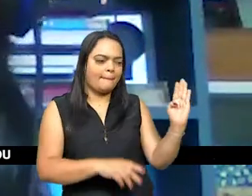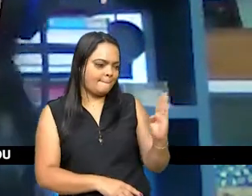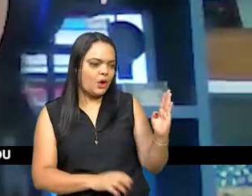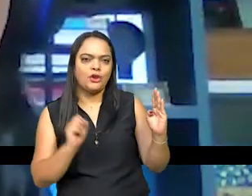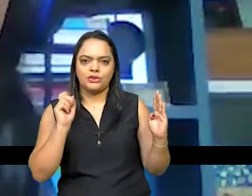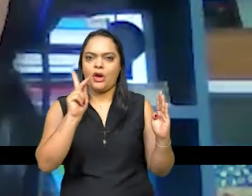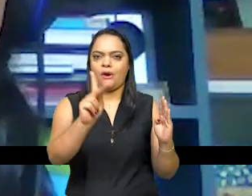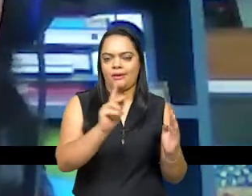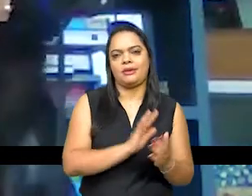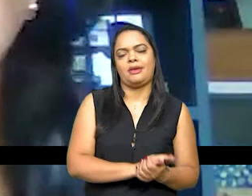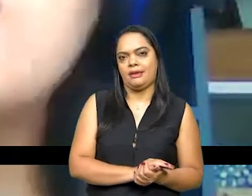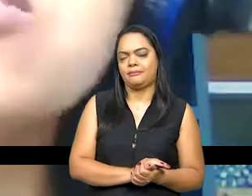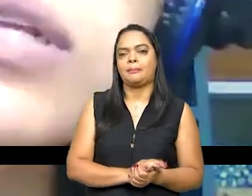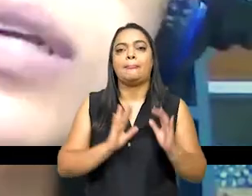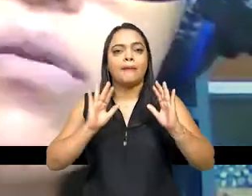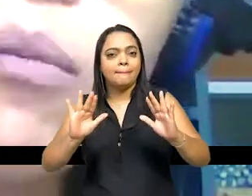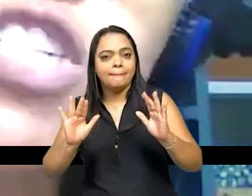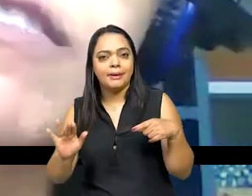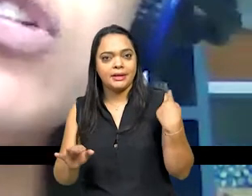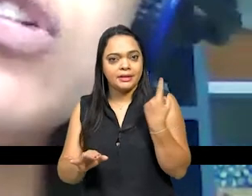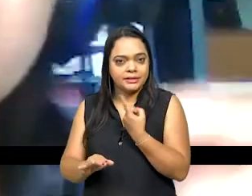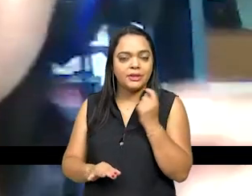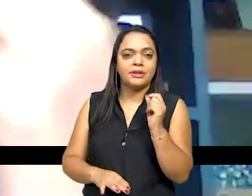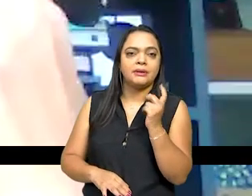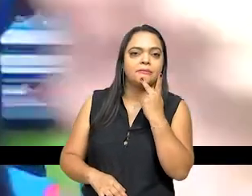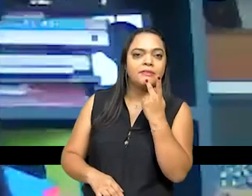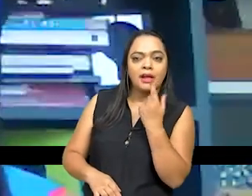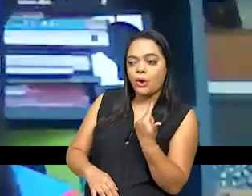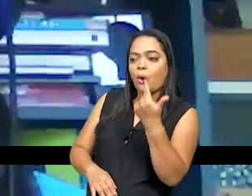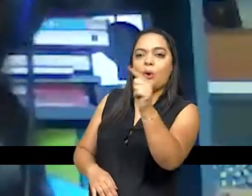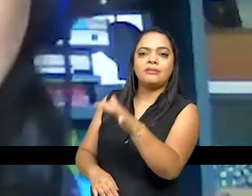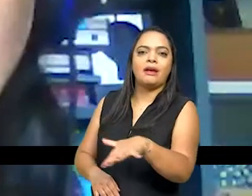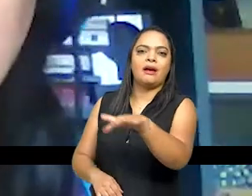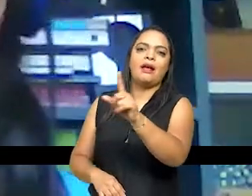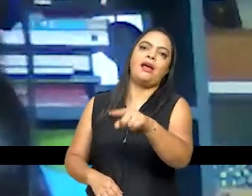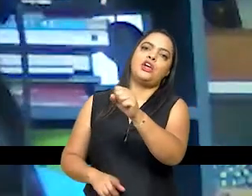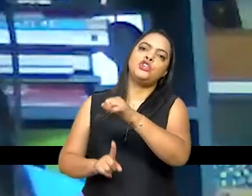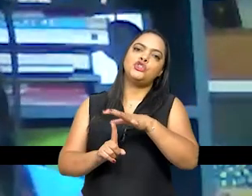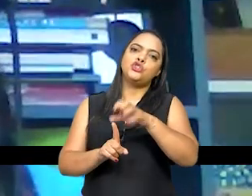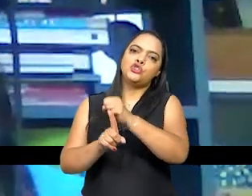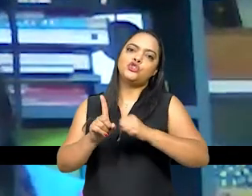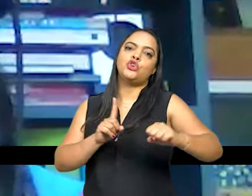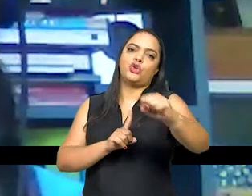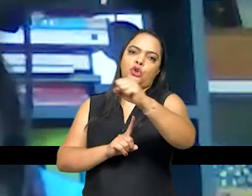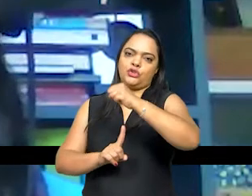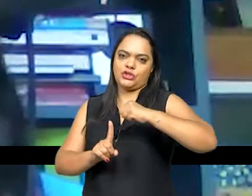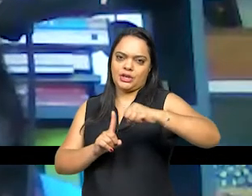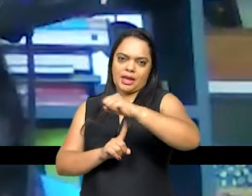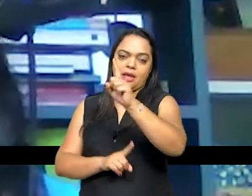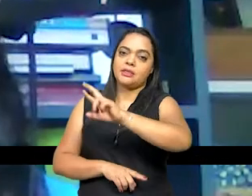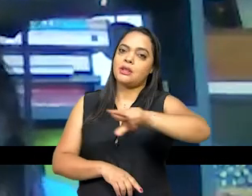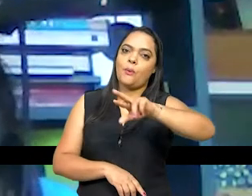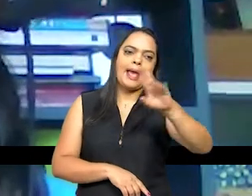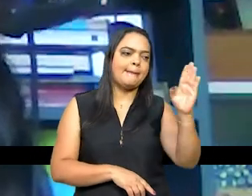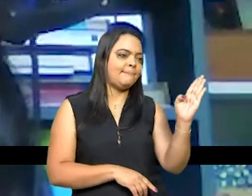se abandonou o conceito, mas a gente está acionando, é uma chave de leitura de um outro campo que é sociológico, que não é biológico. Por que eu